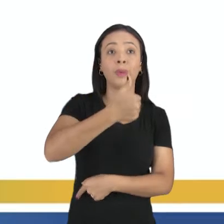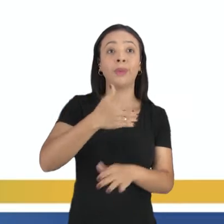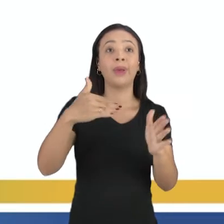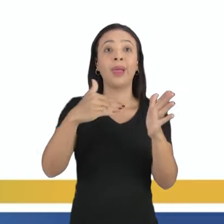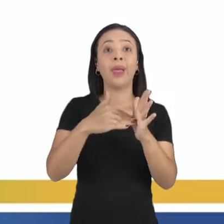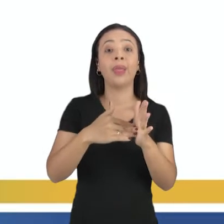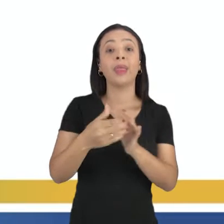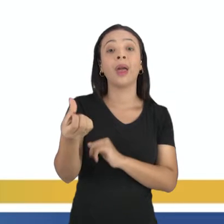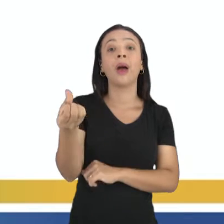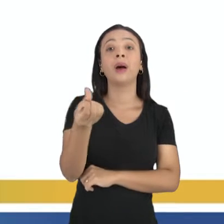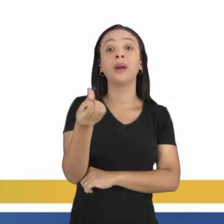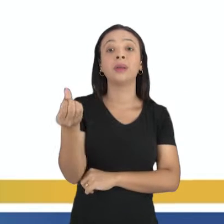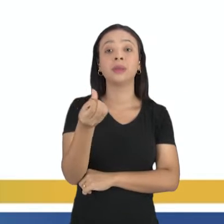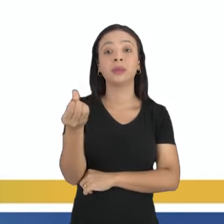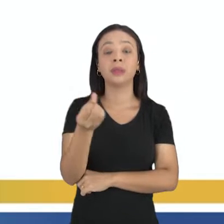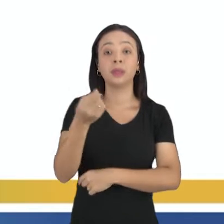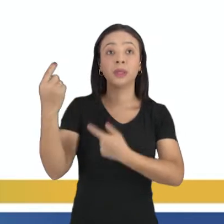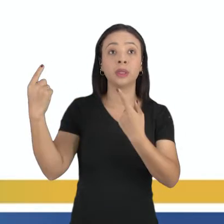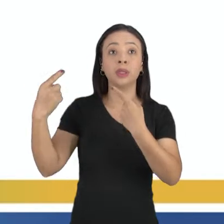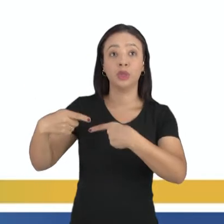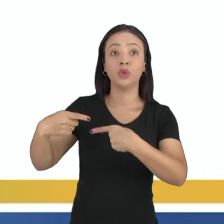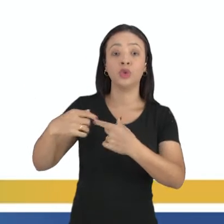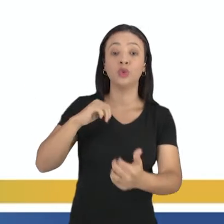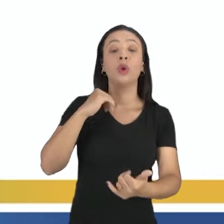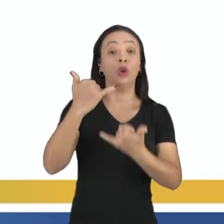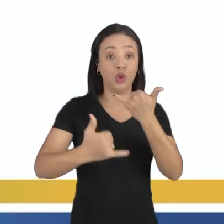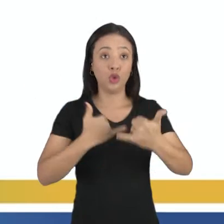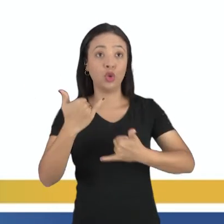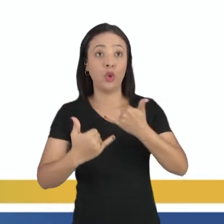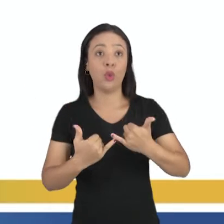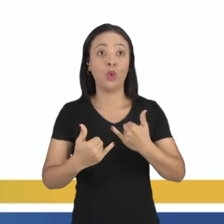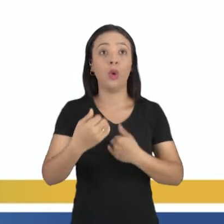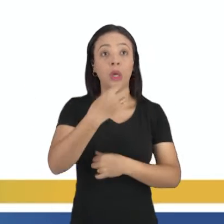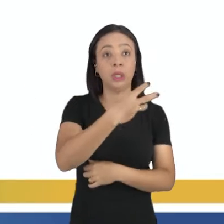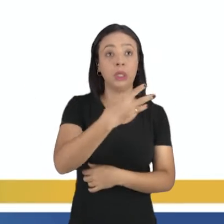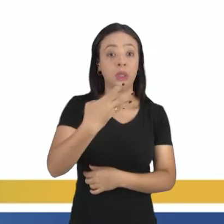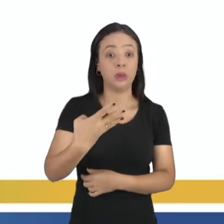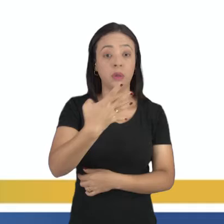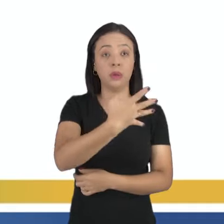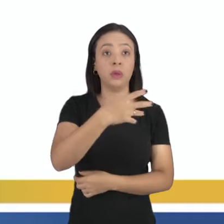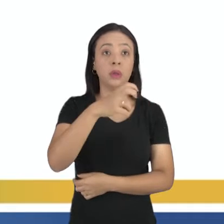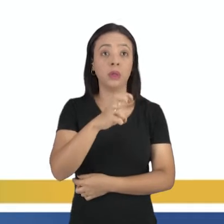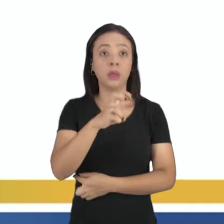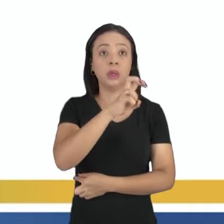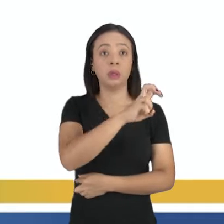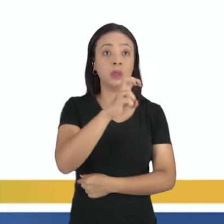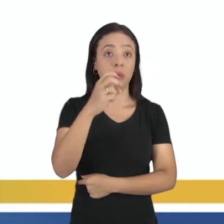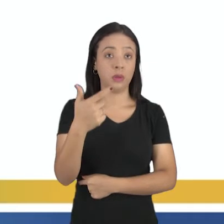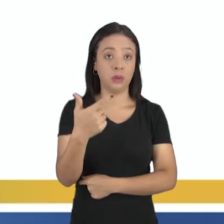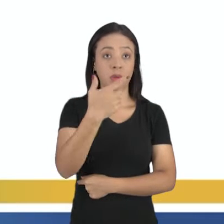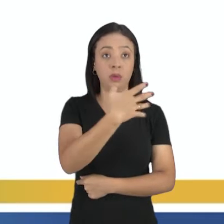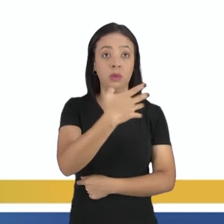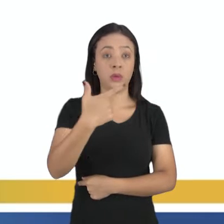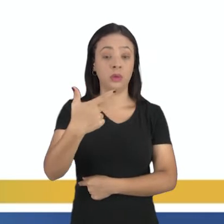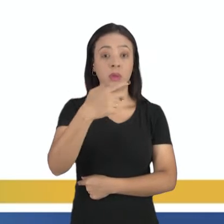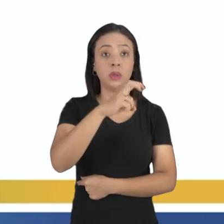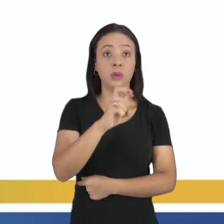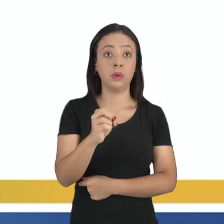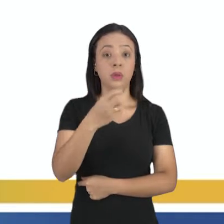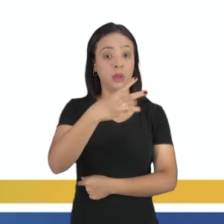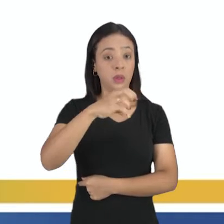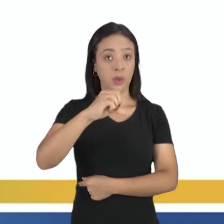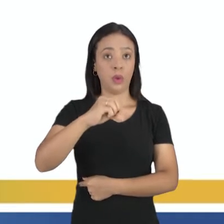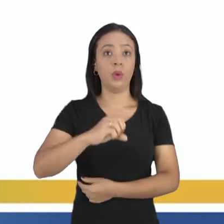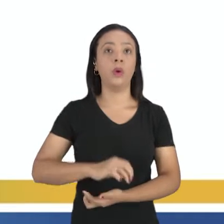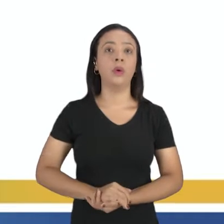primeiro aí à sexta, partida, foi 34, 45, 52, 42,